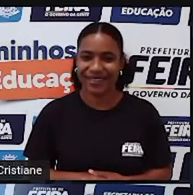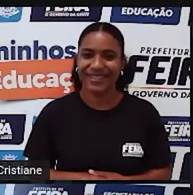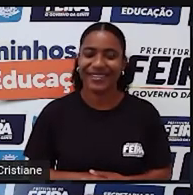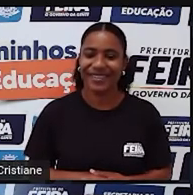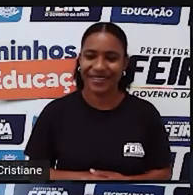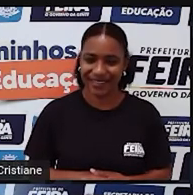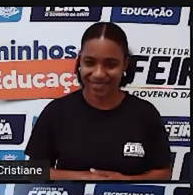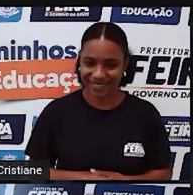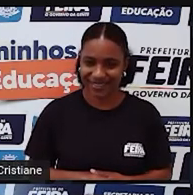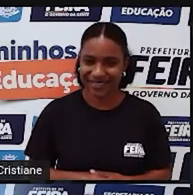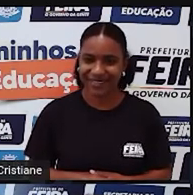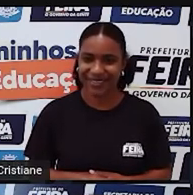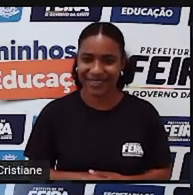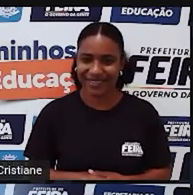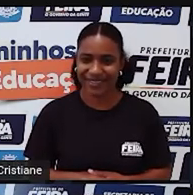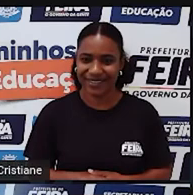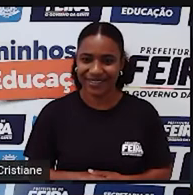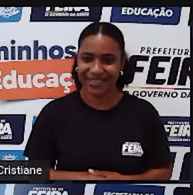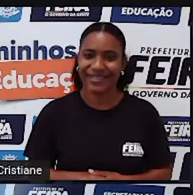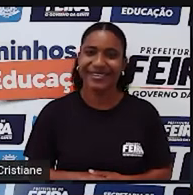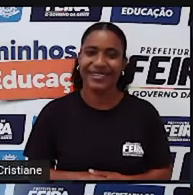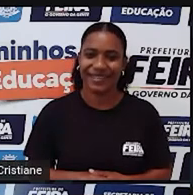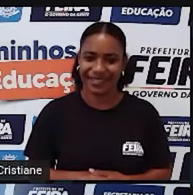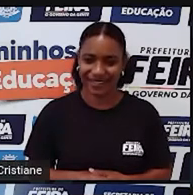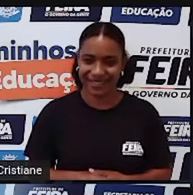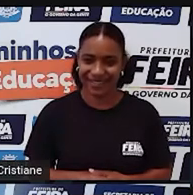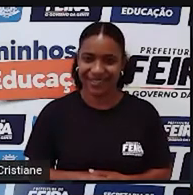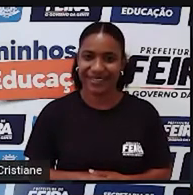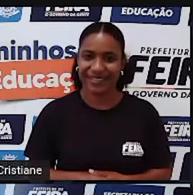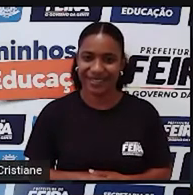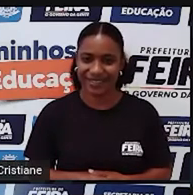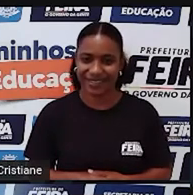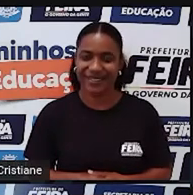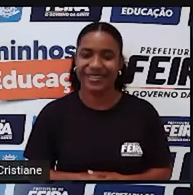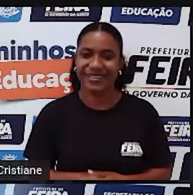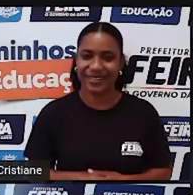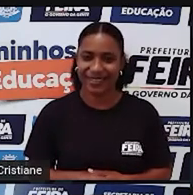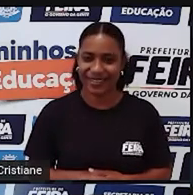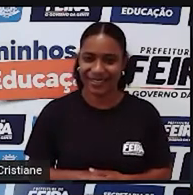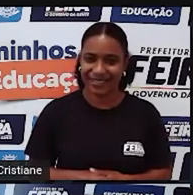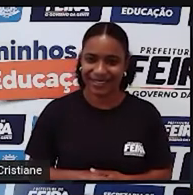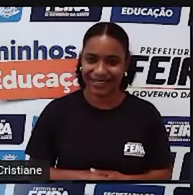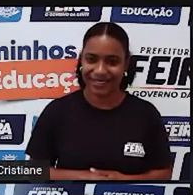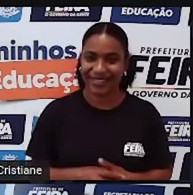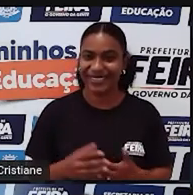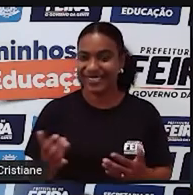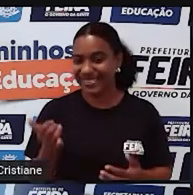night. Good morning. Bye. Good night. Good evening. E